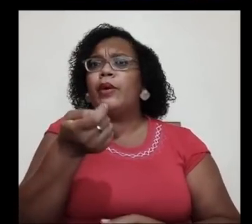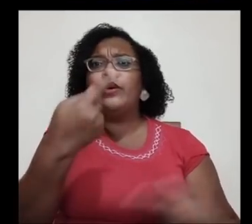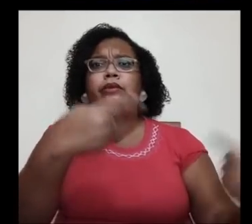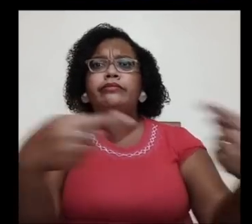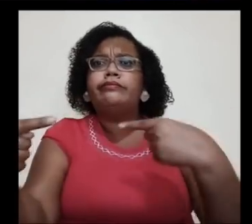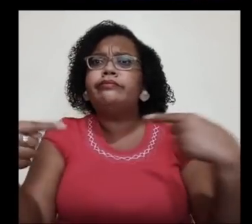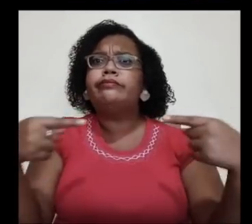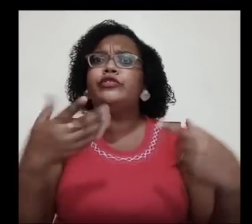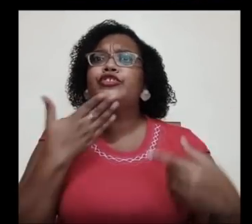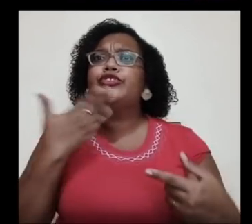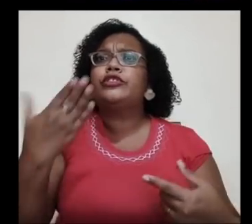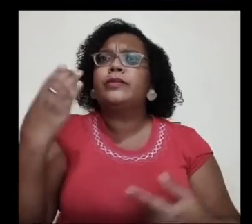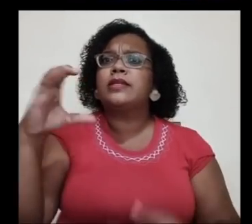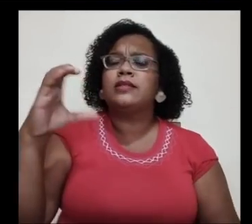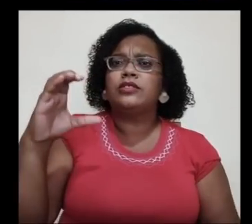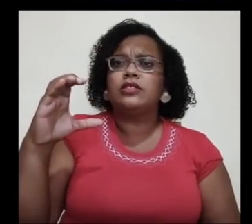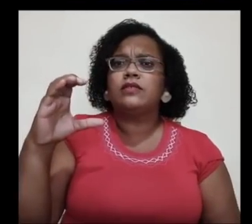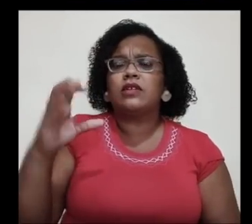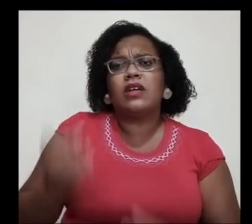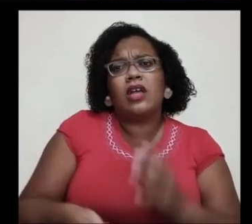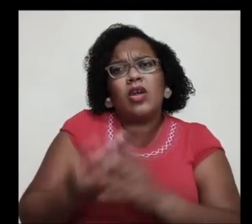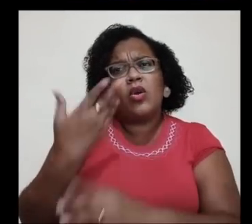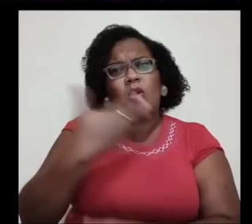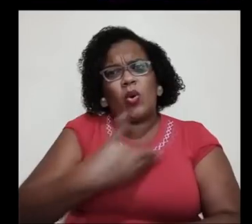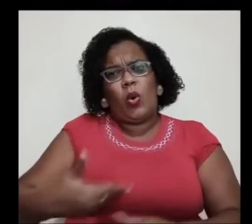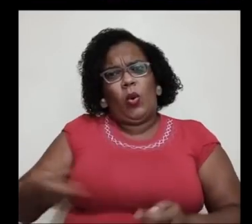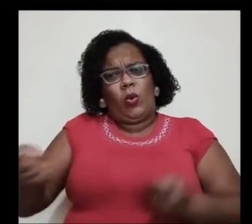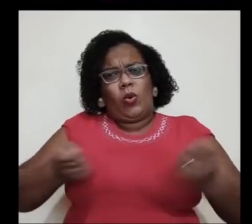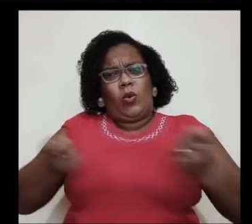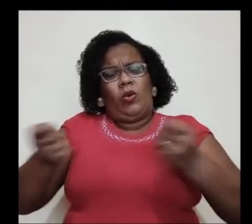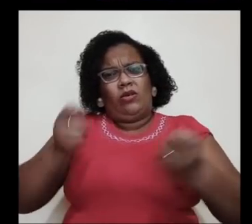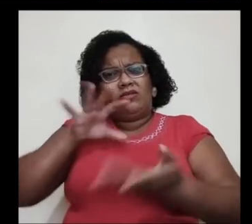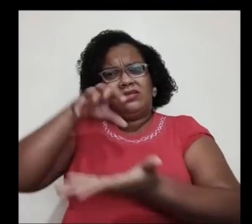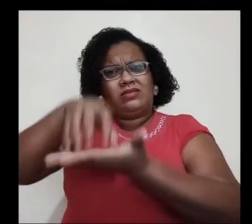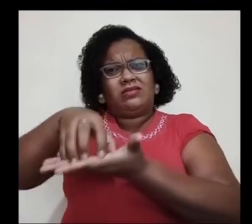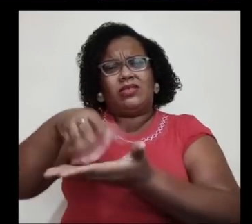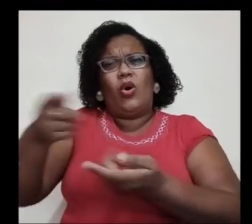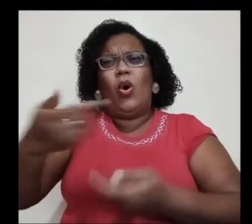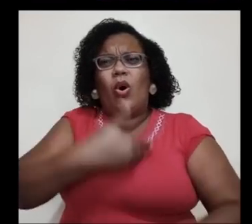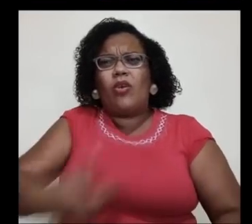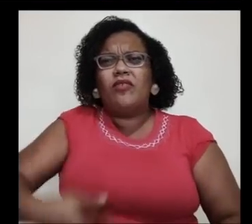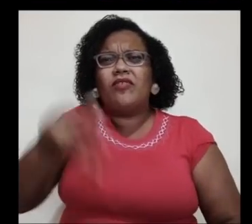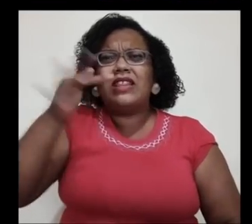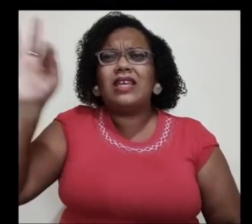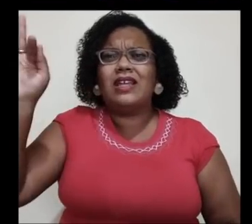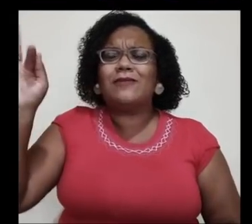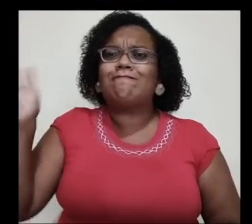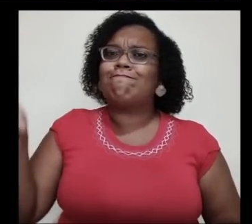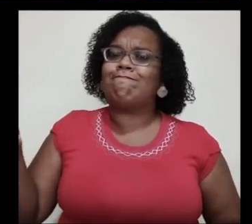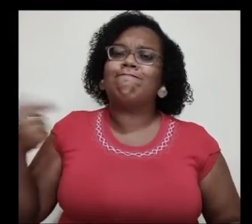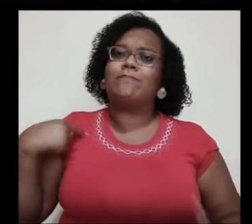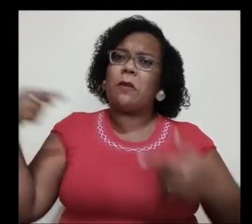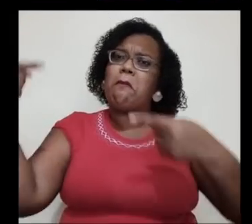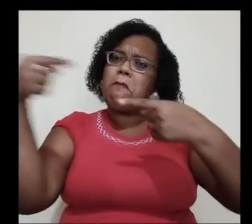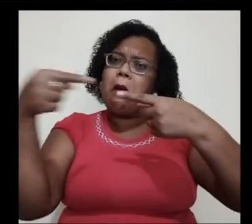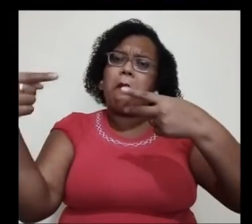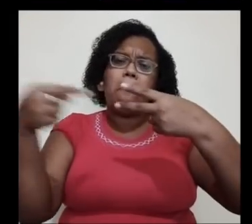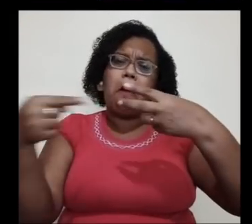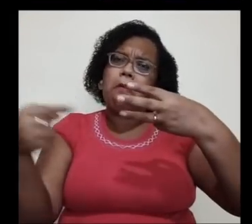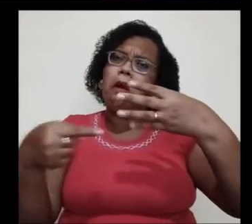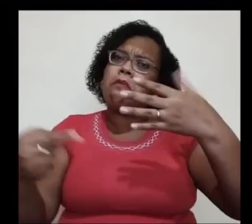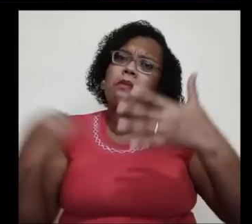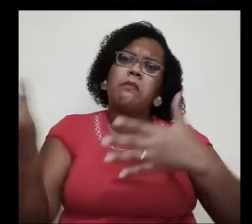comunidade científica, e criou uma governança que é muito centralizada no governo federal. Então, nós estamos apontando também esses pontos como